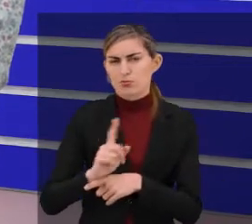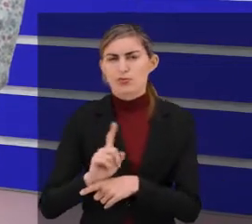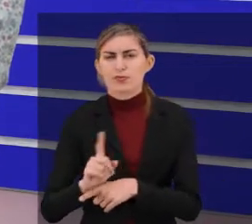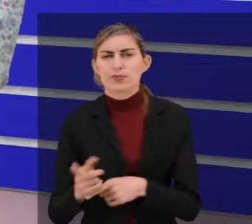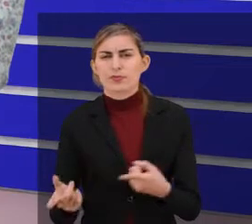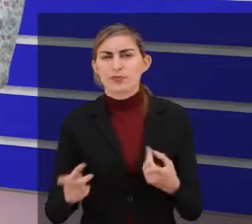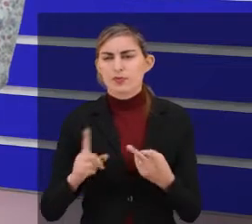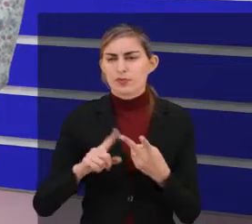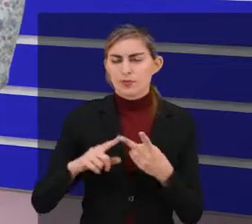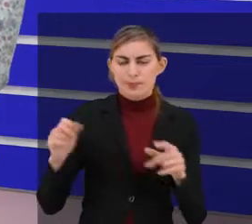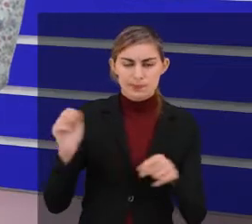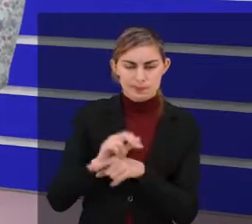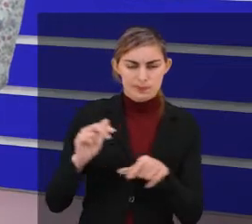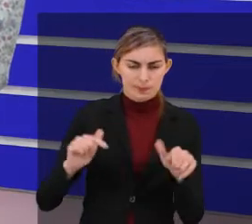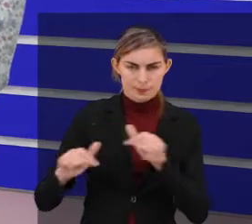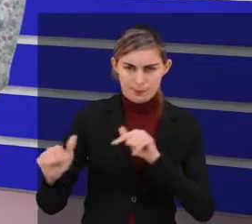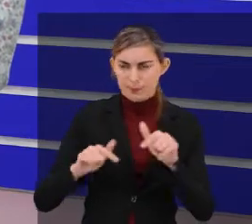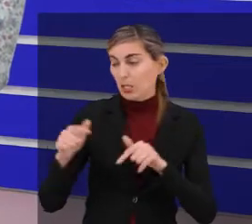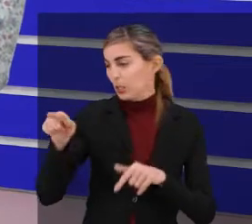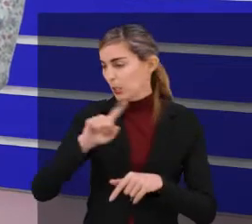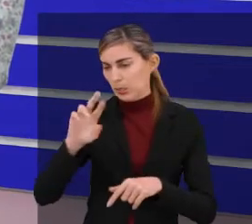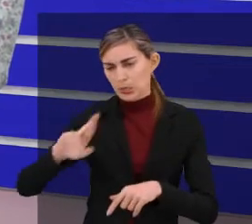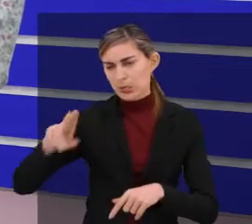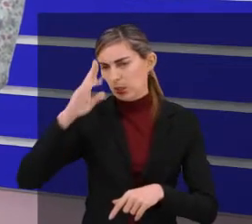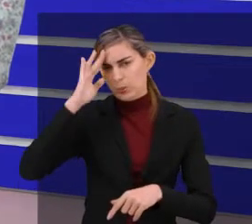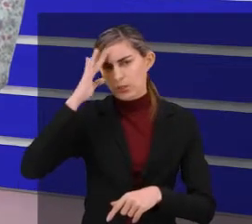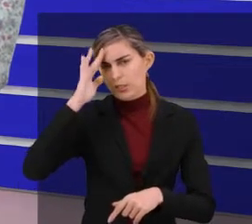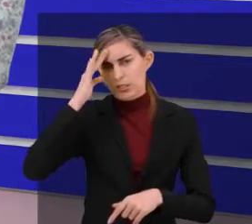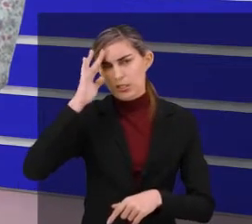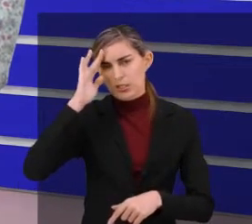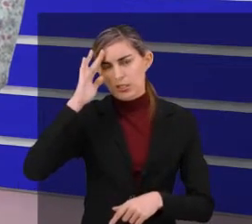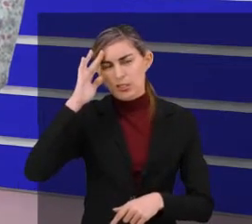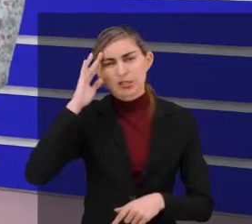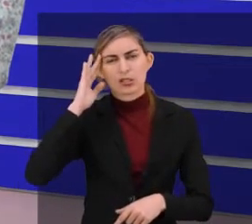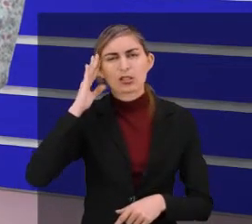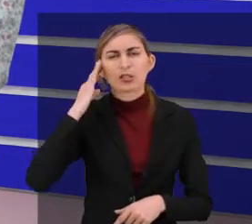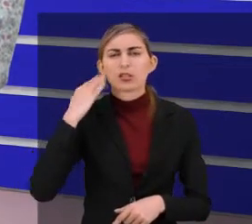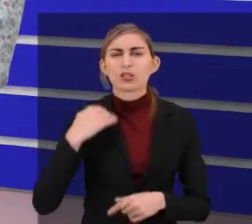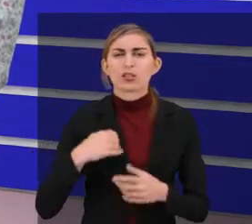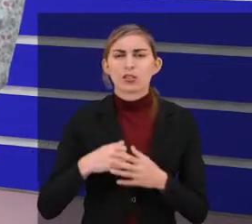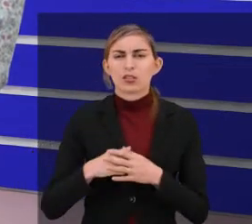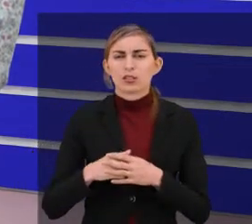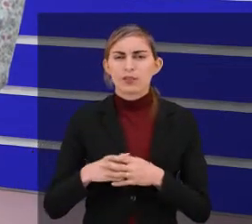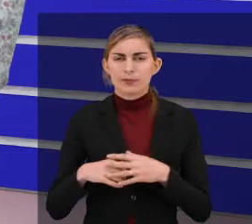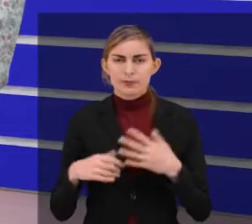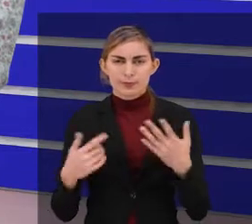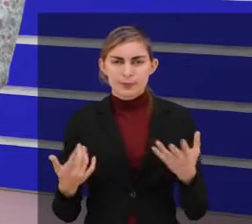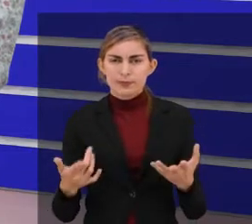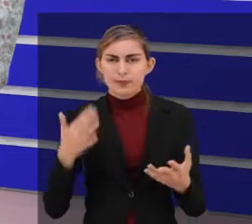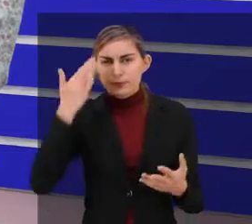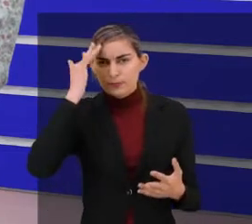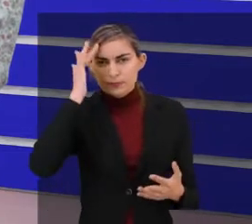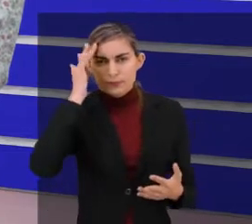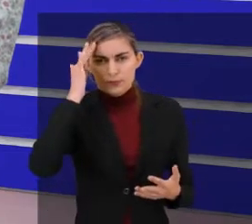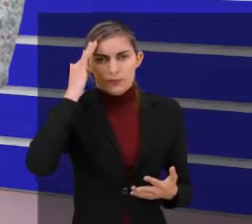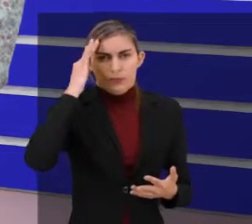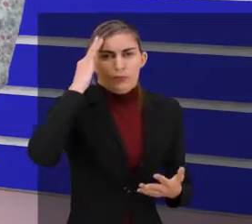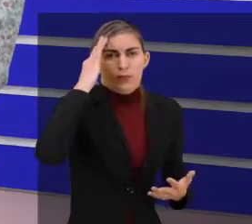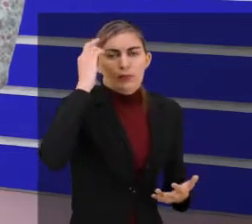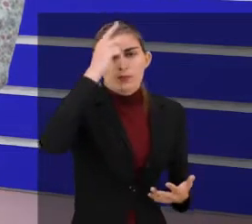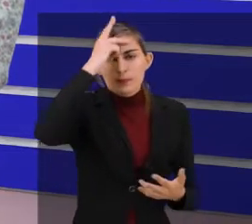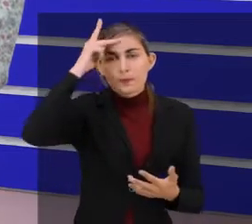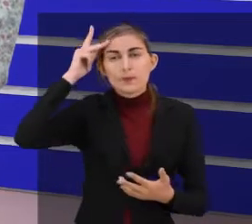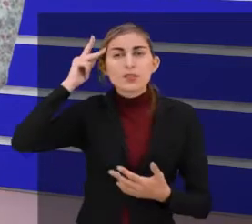é? O empregador, ele não compreende que isso é fatídico, não é? Não compreender